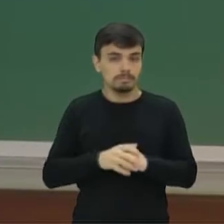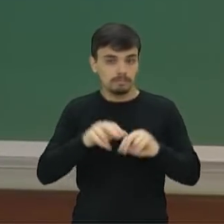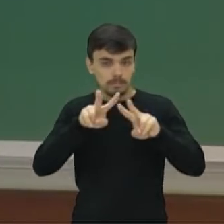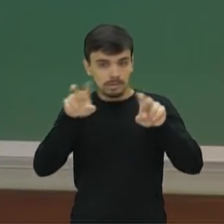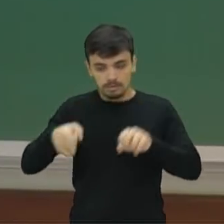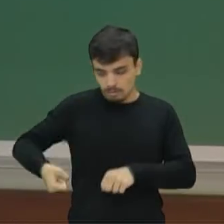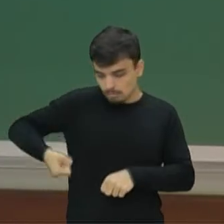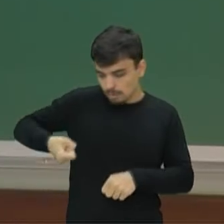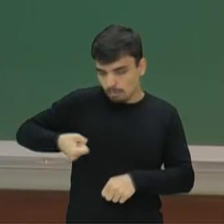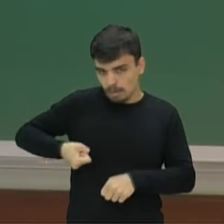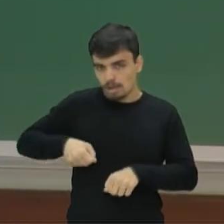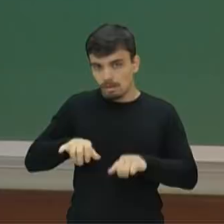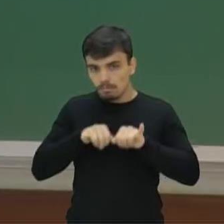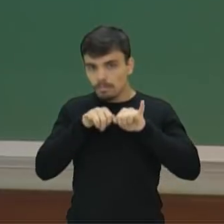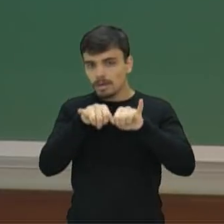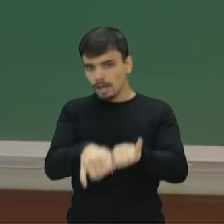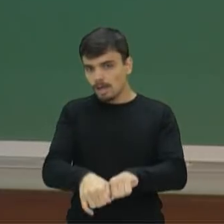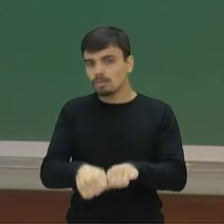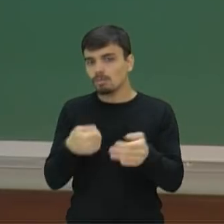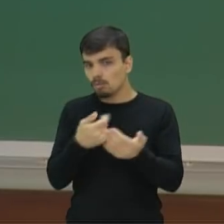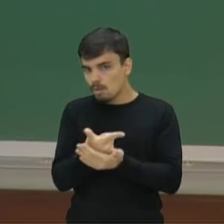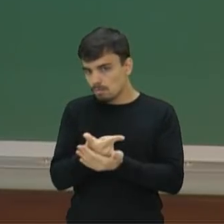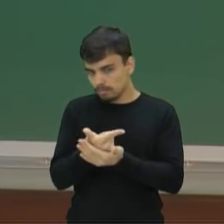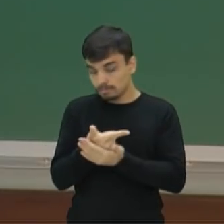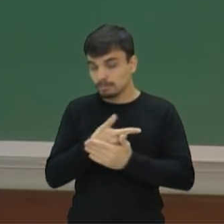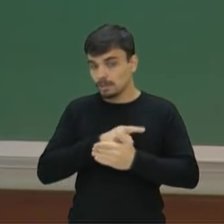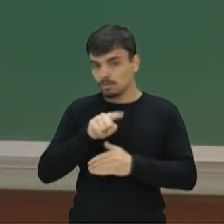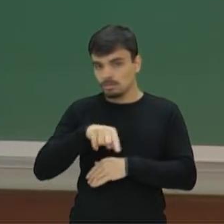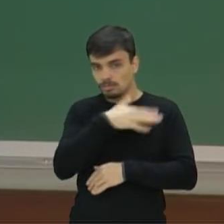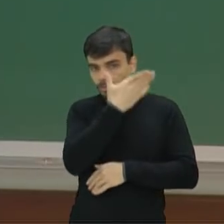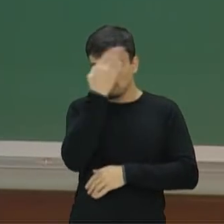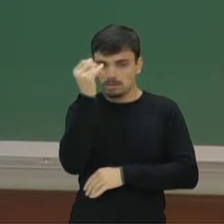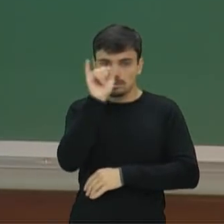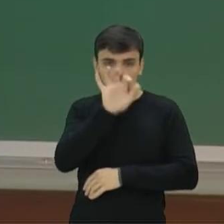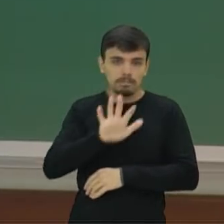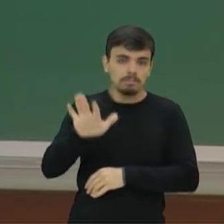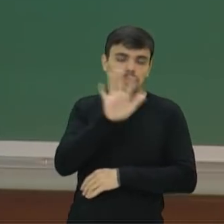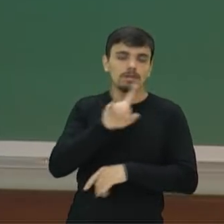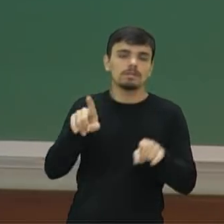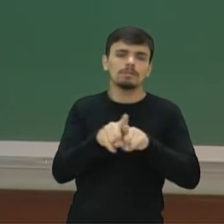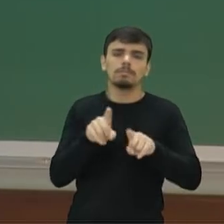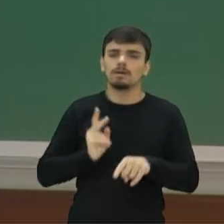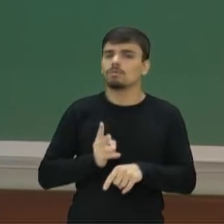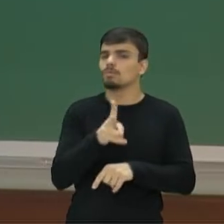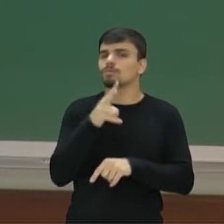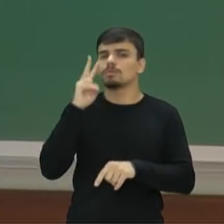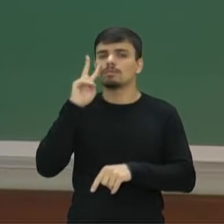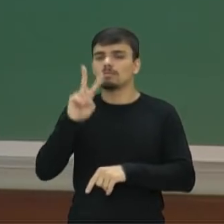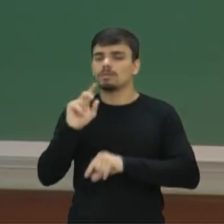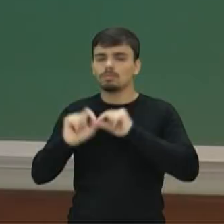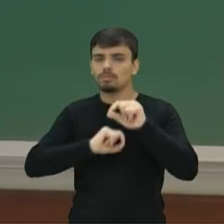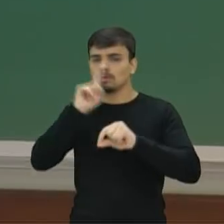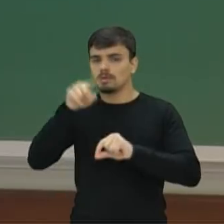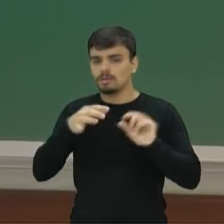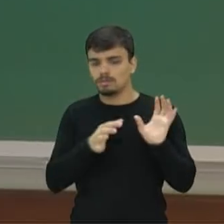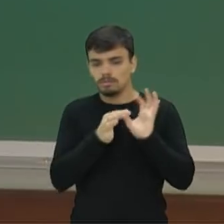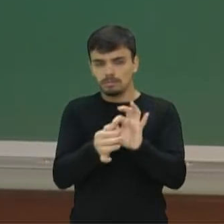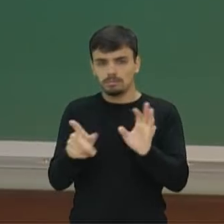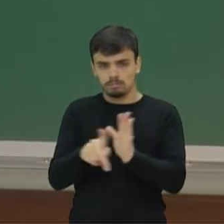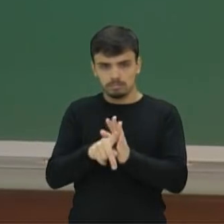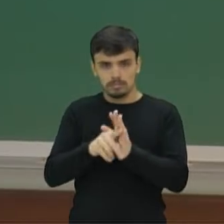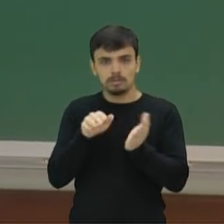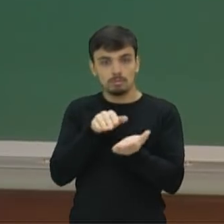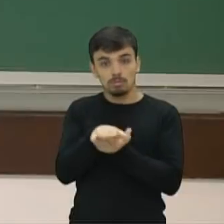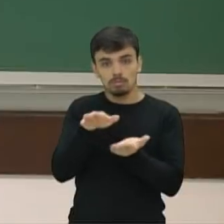cesta de compras de um supermercado. Então, não esqueça da imagem e vamos continuar vendo essa definição de